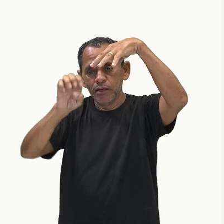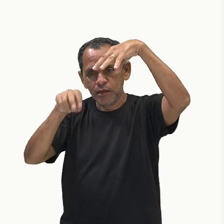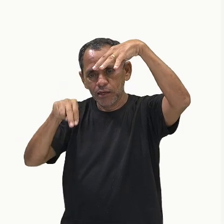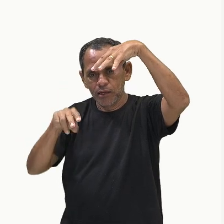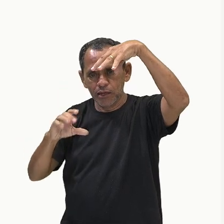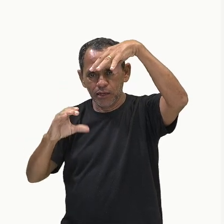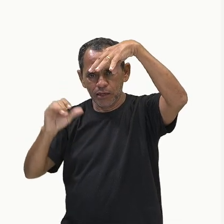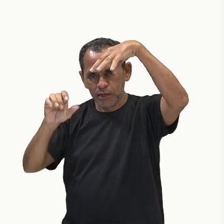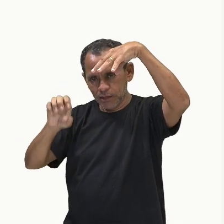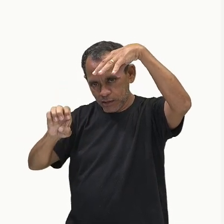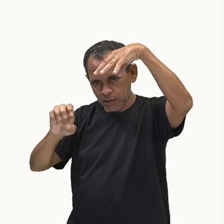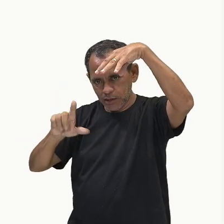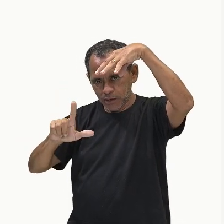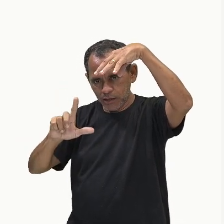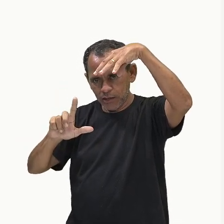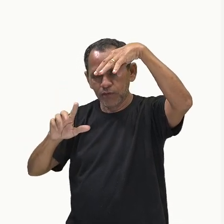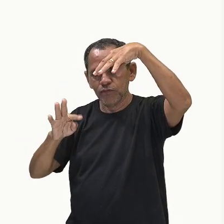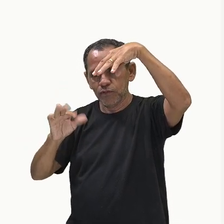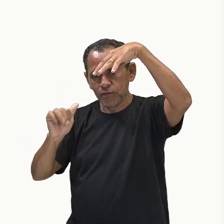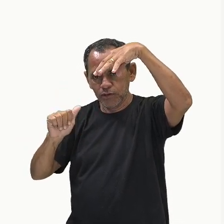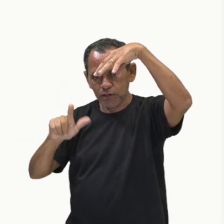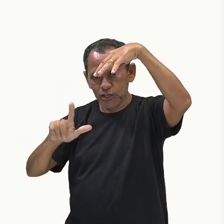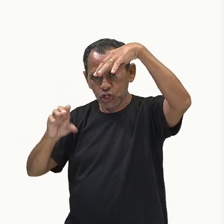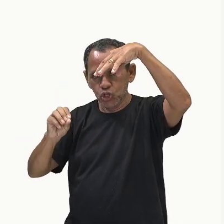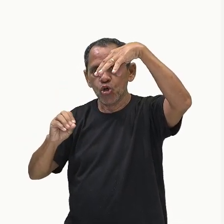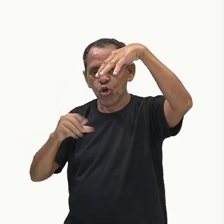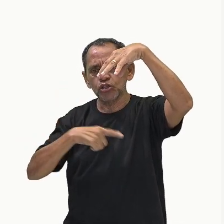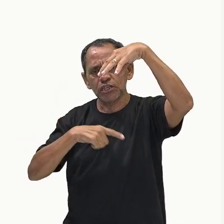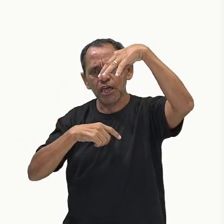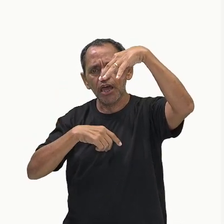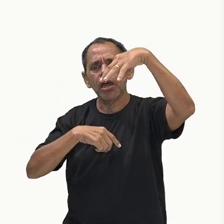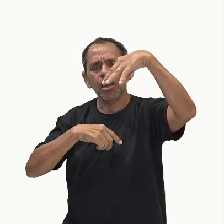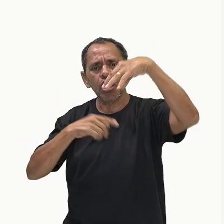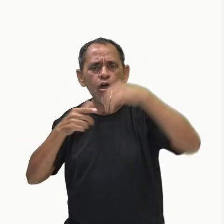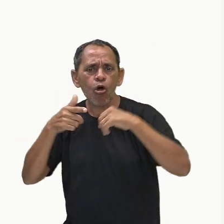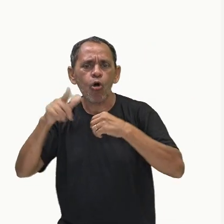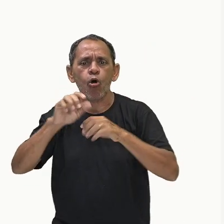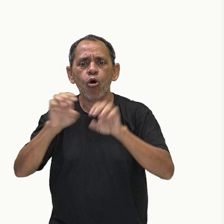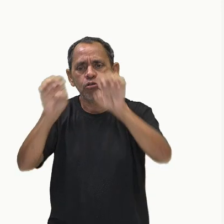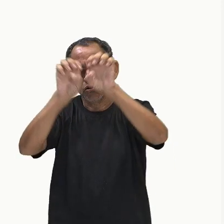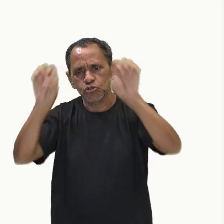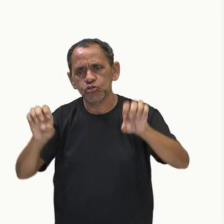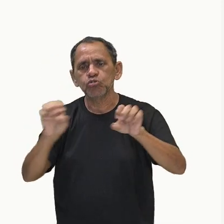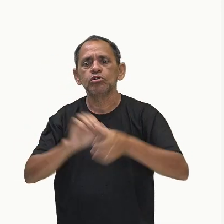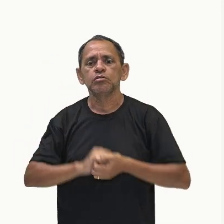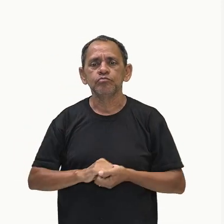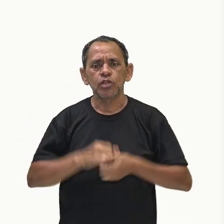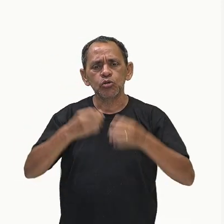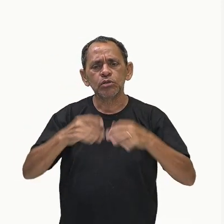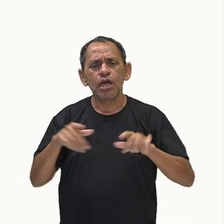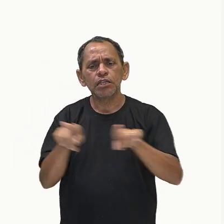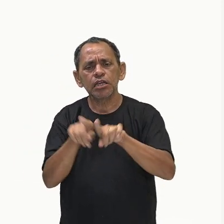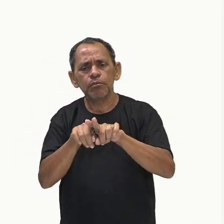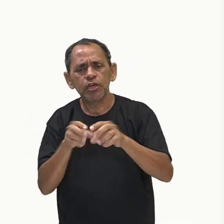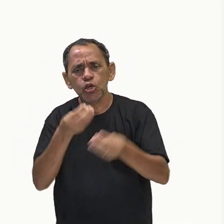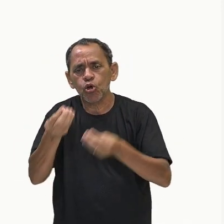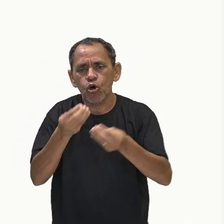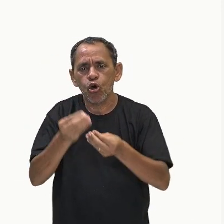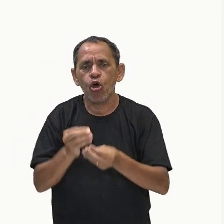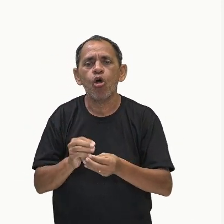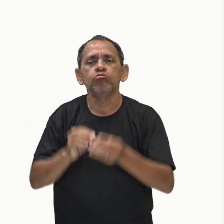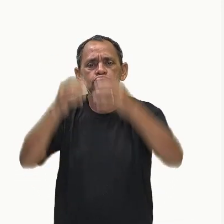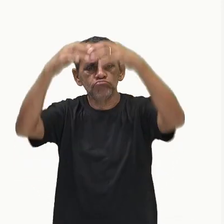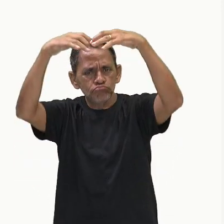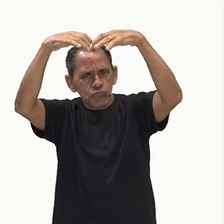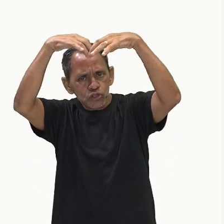outras estruturas, tá? Então, vou aqui novamente comentar com vocês sobre o sistema nervoso